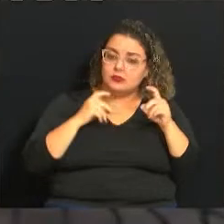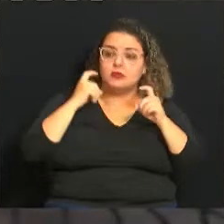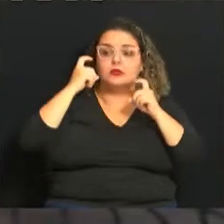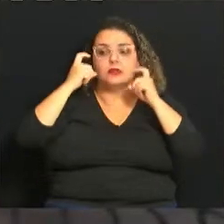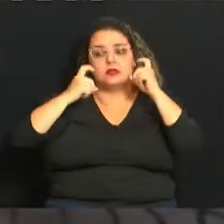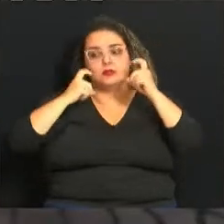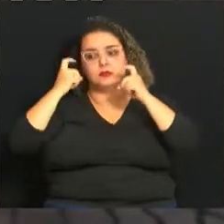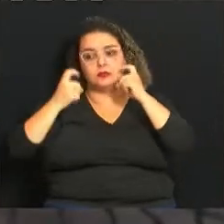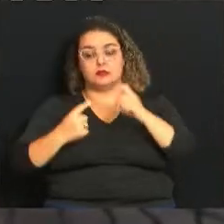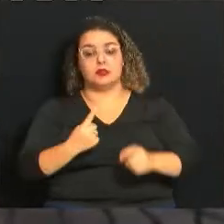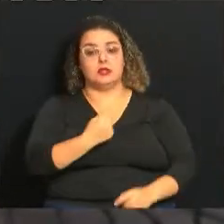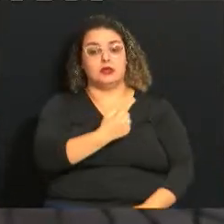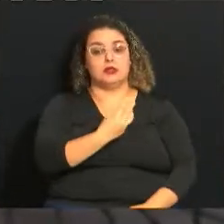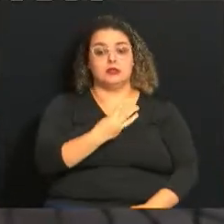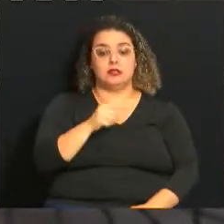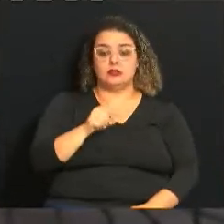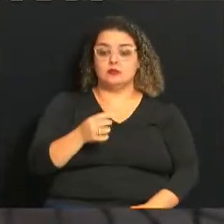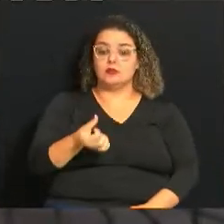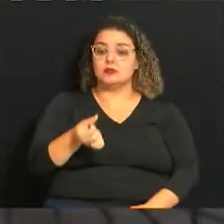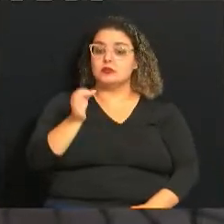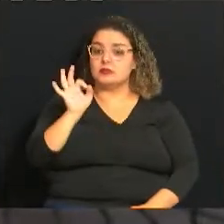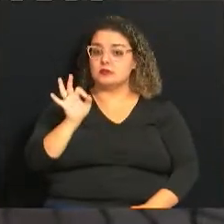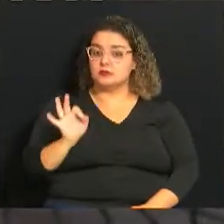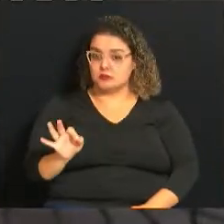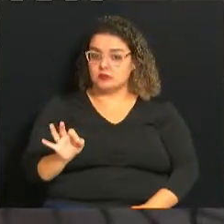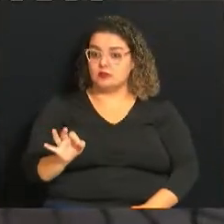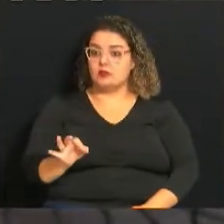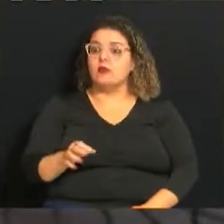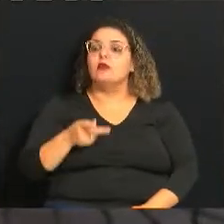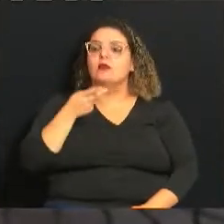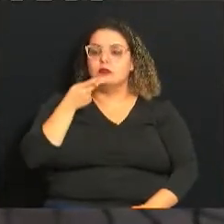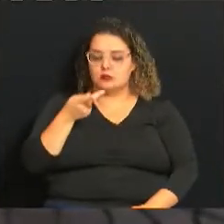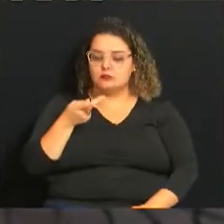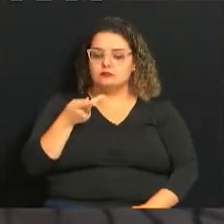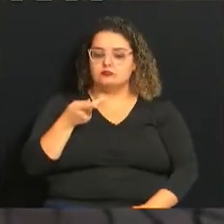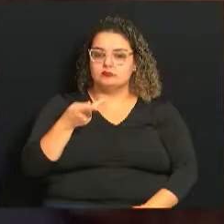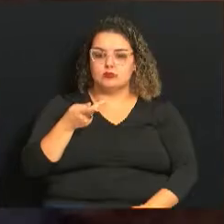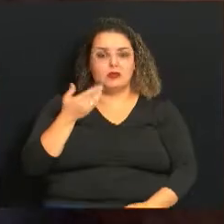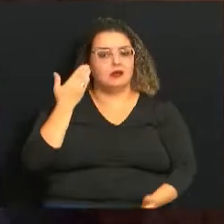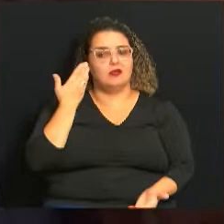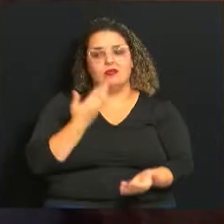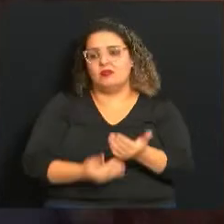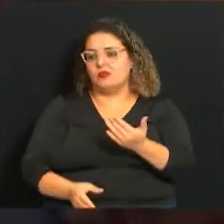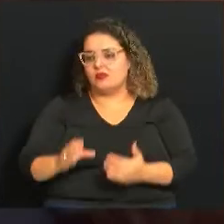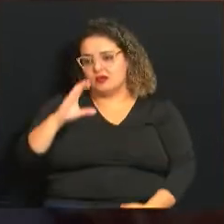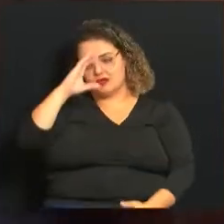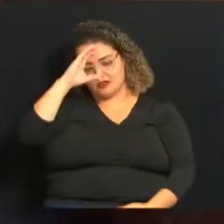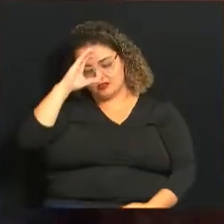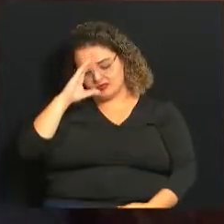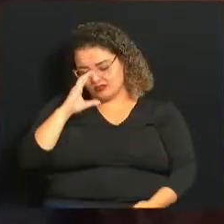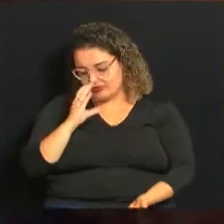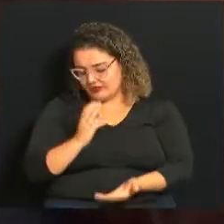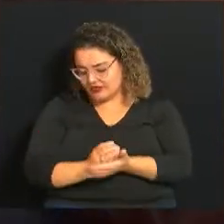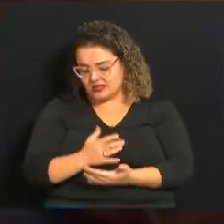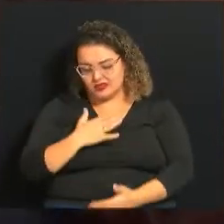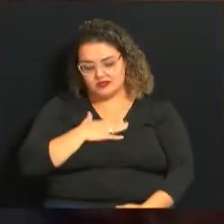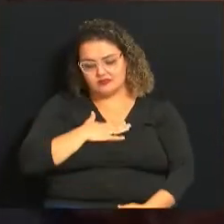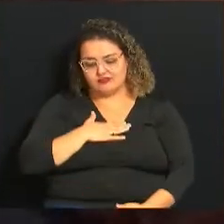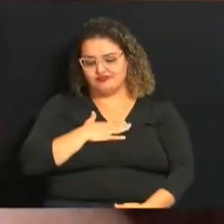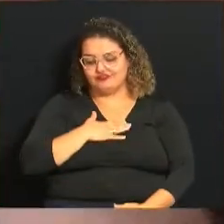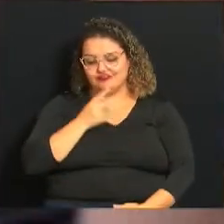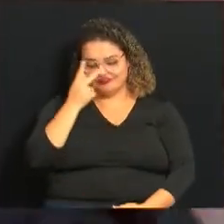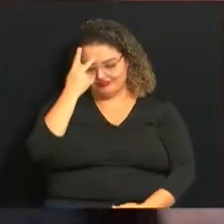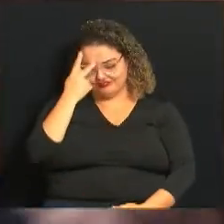e 13,6% afirmaram a perda de confiança em si. A psicóloga explicou como identificar